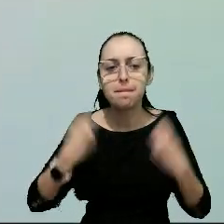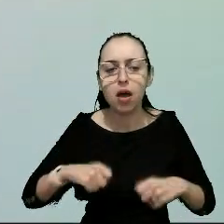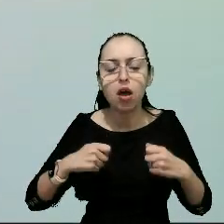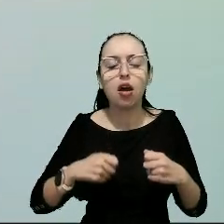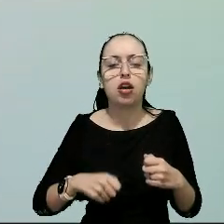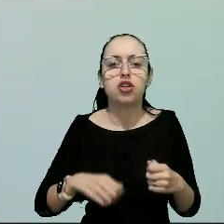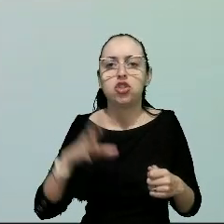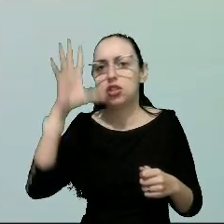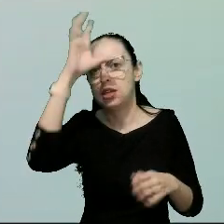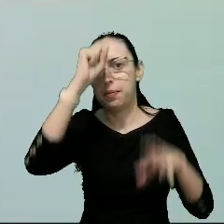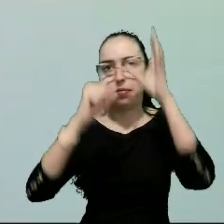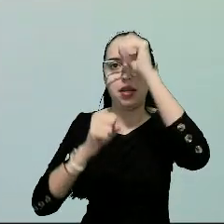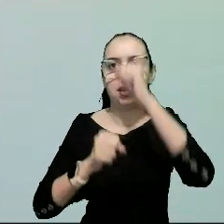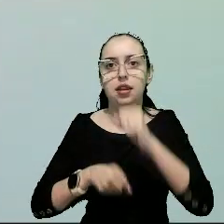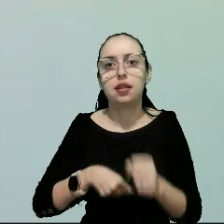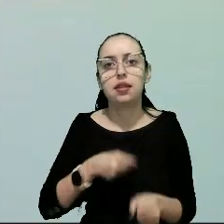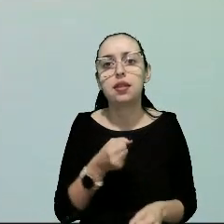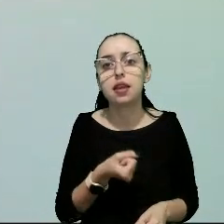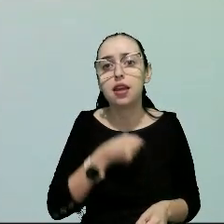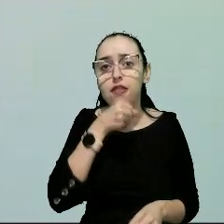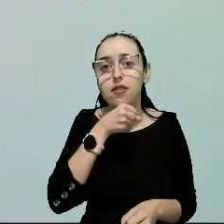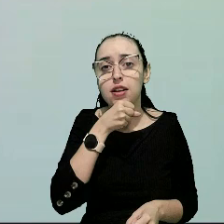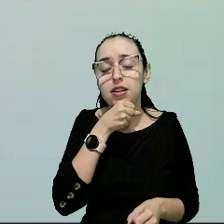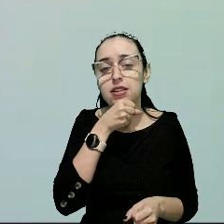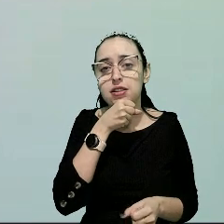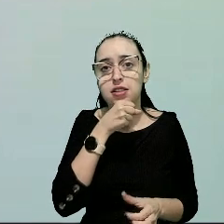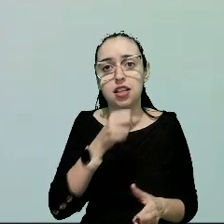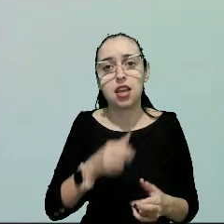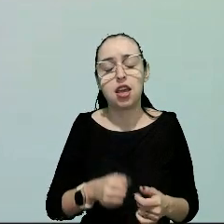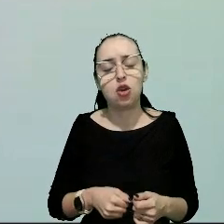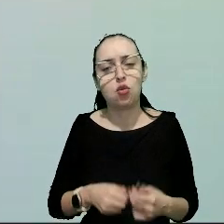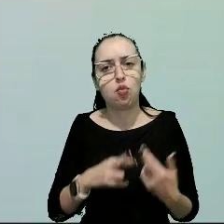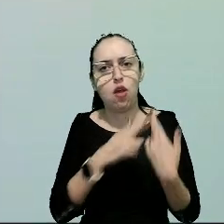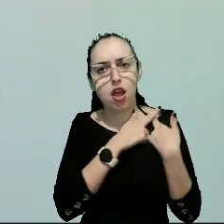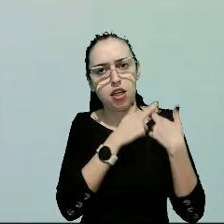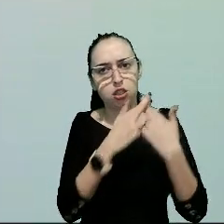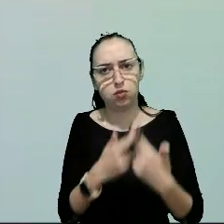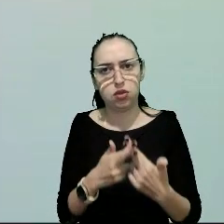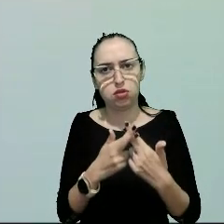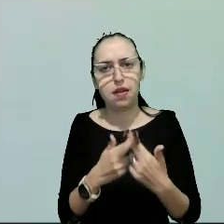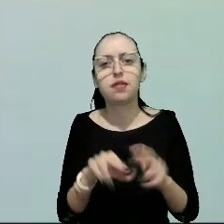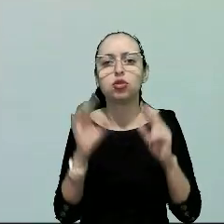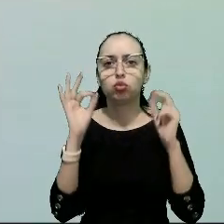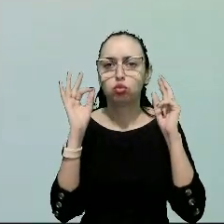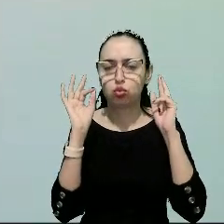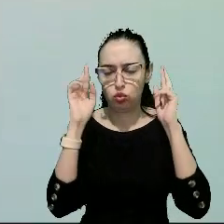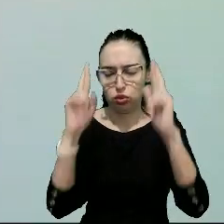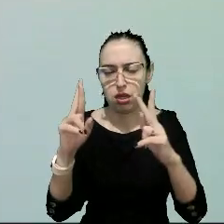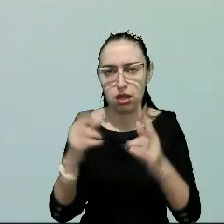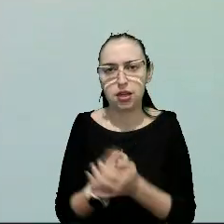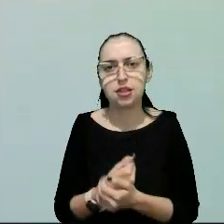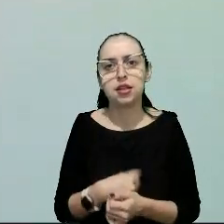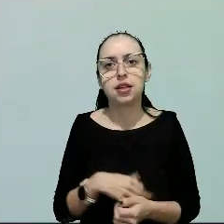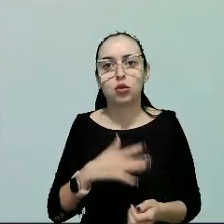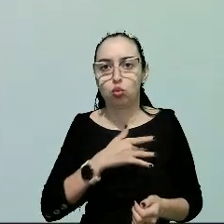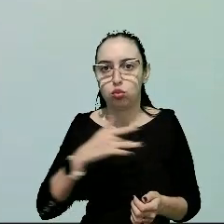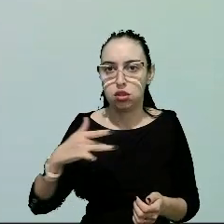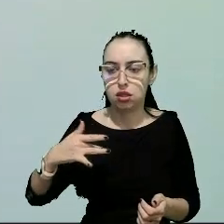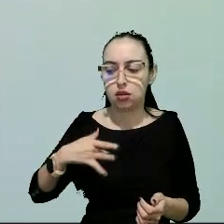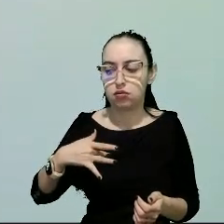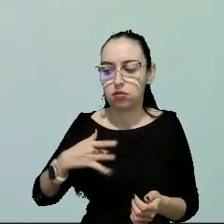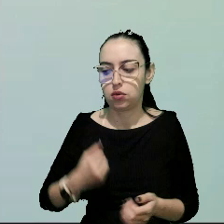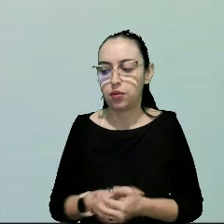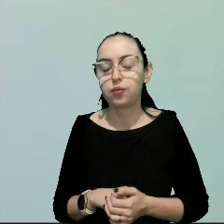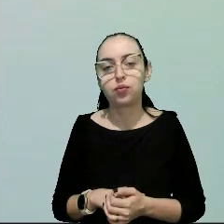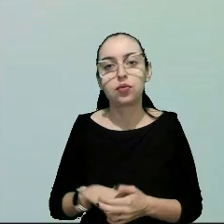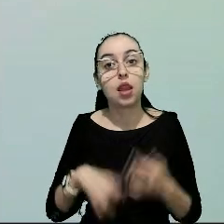a envelhecer de uma forma mais autônoma, digna e saudável. A primeira